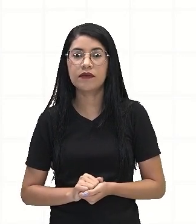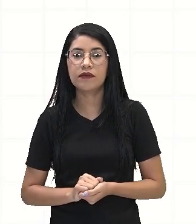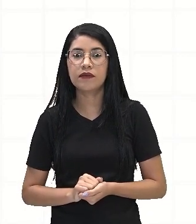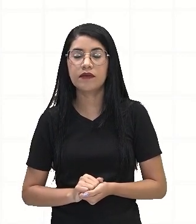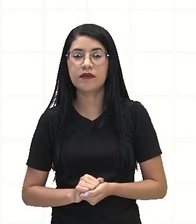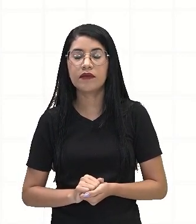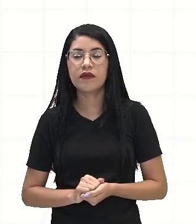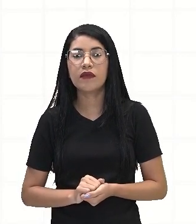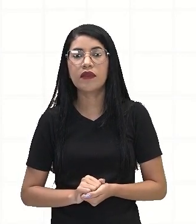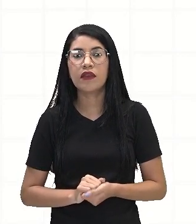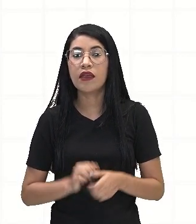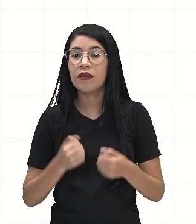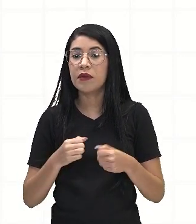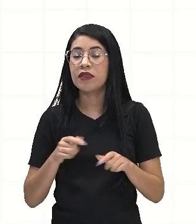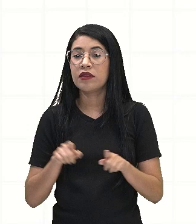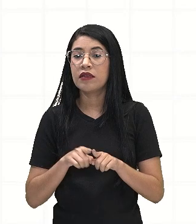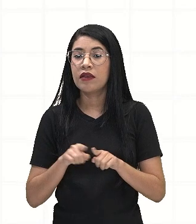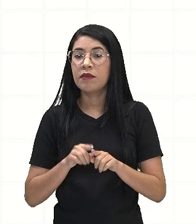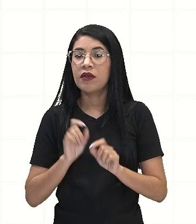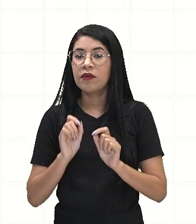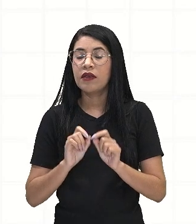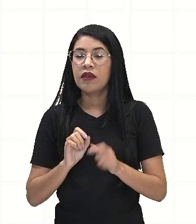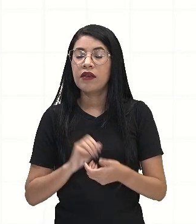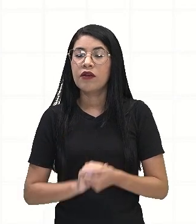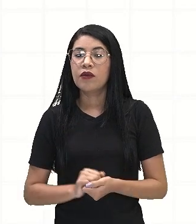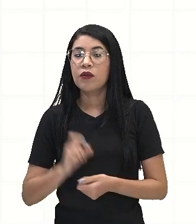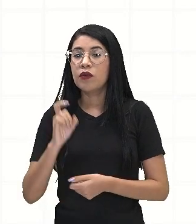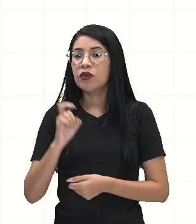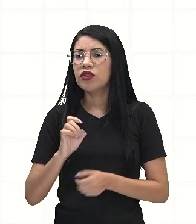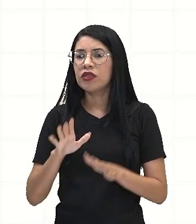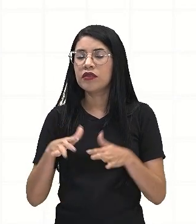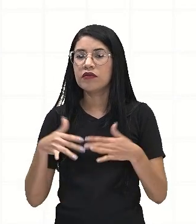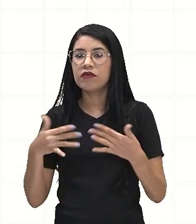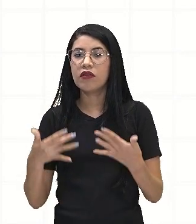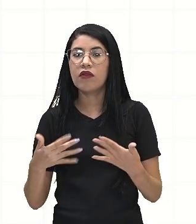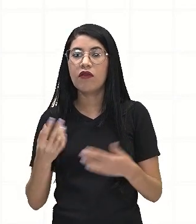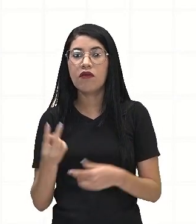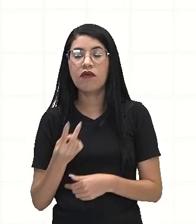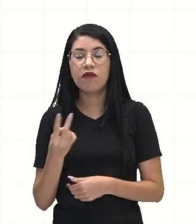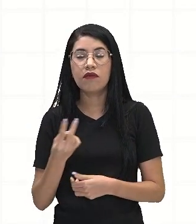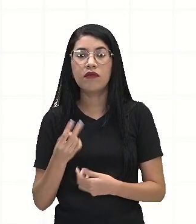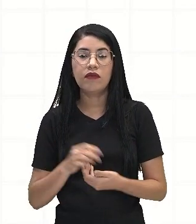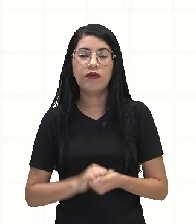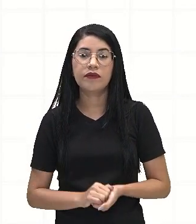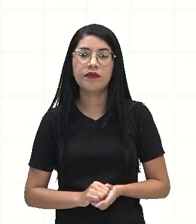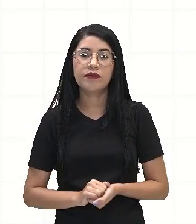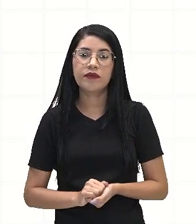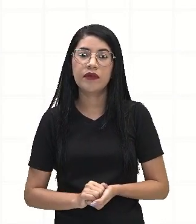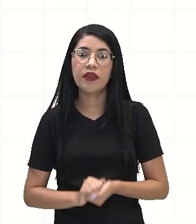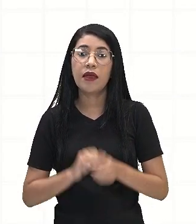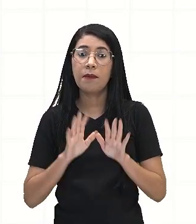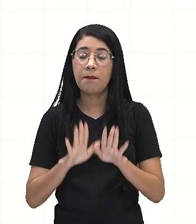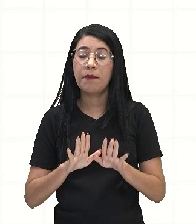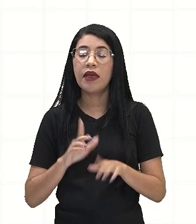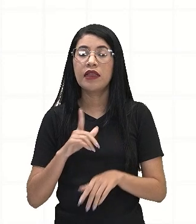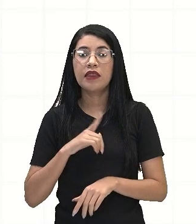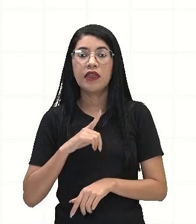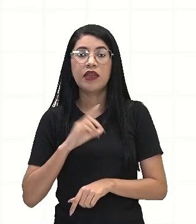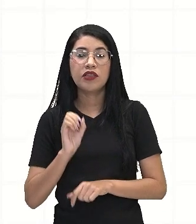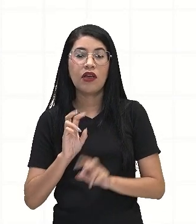desse bloco, eu preciso saber qual é esse volume de x, né? Certo. Só que a questão, ela já me deu o